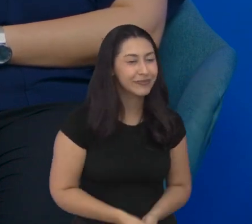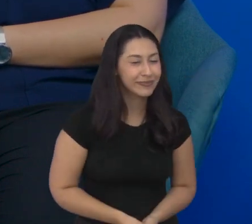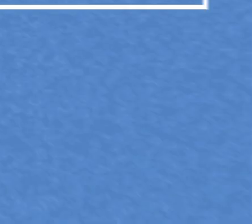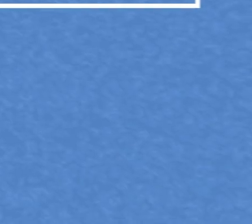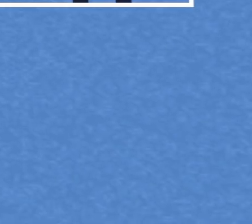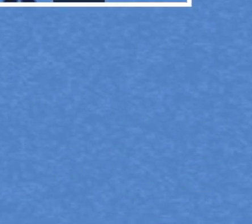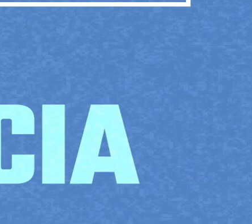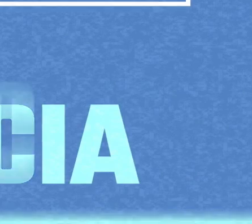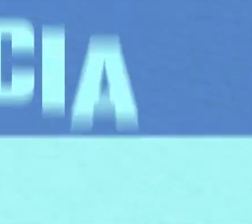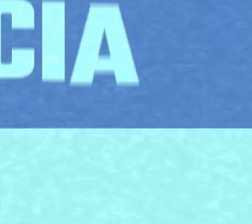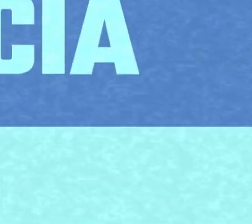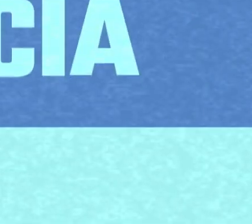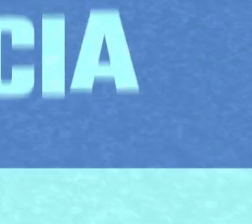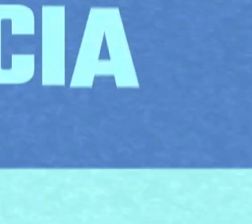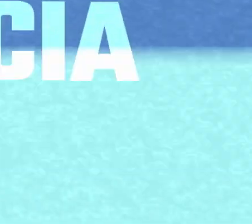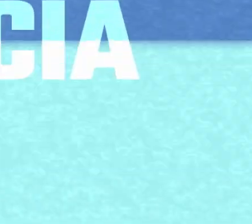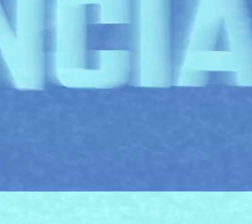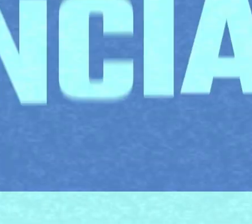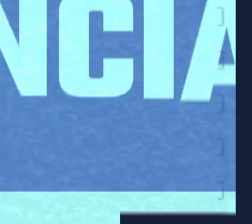assunto.